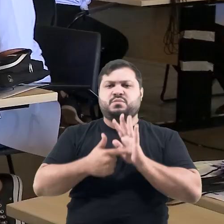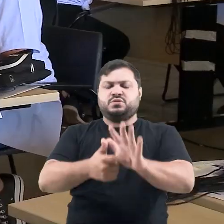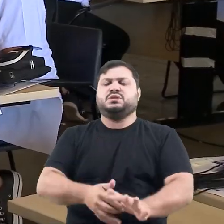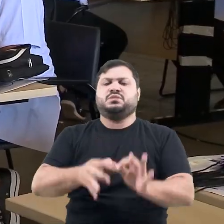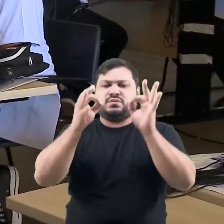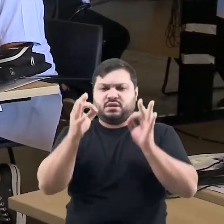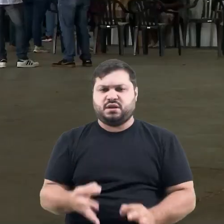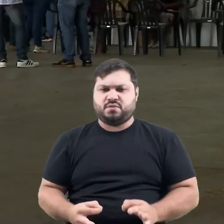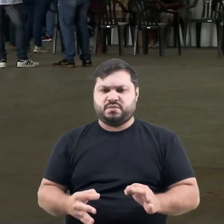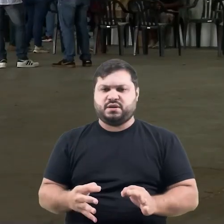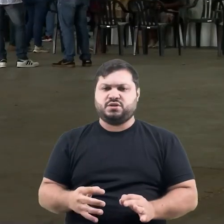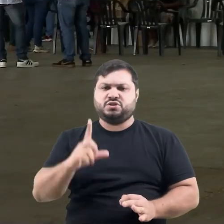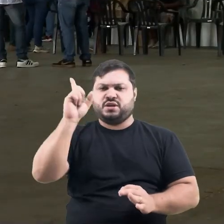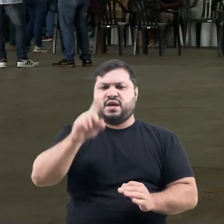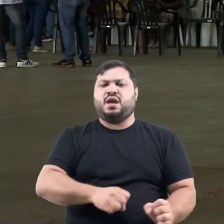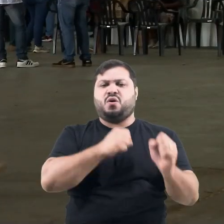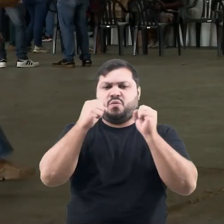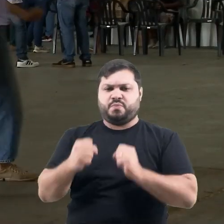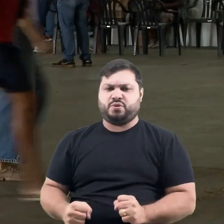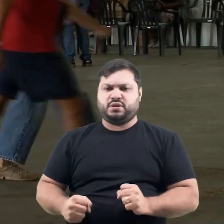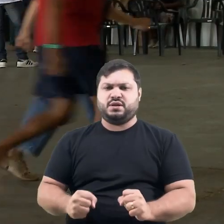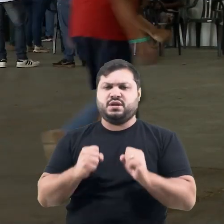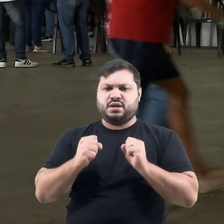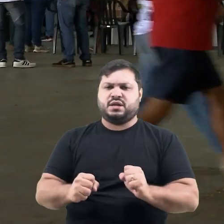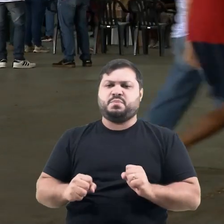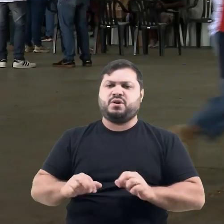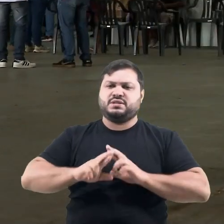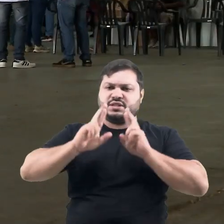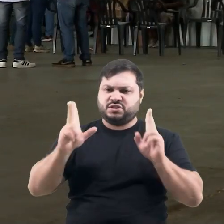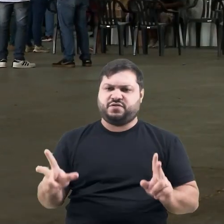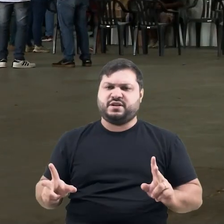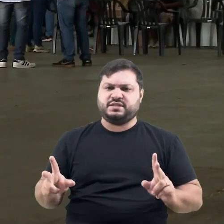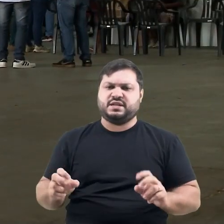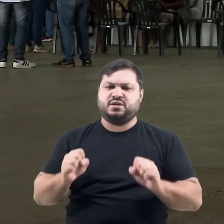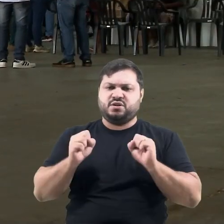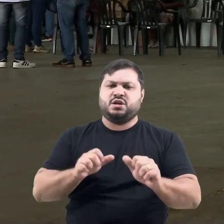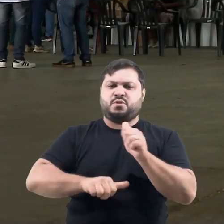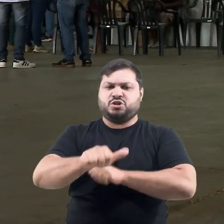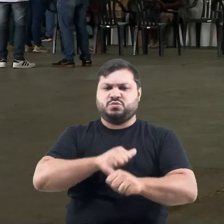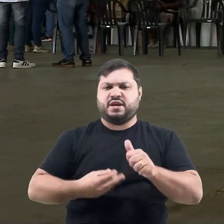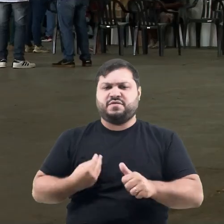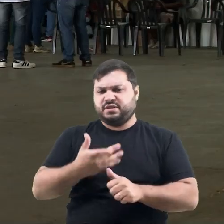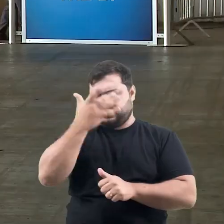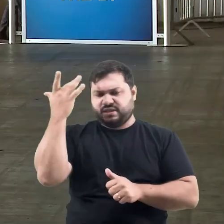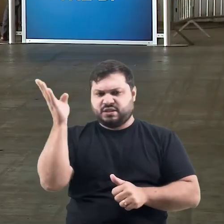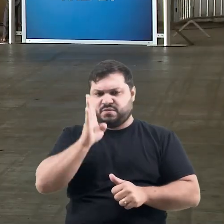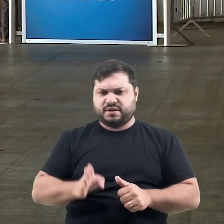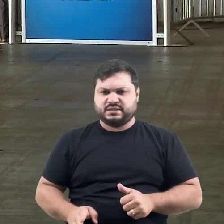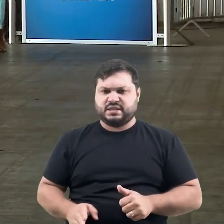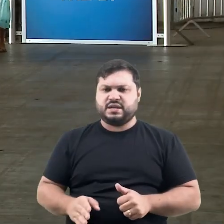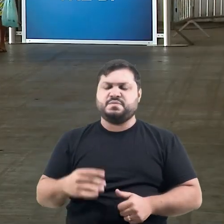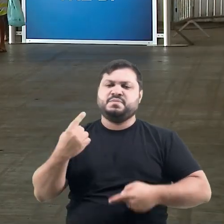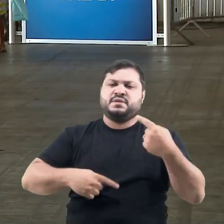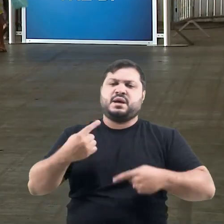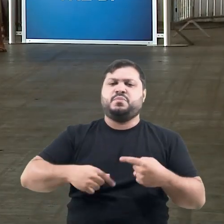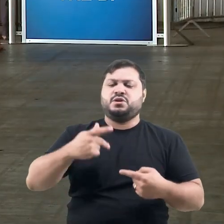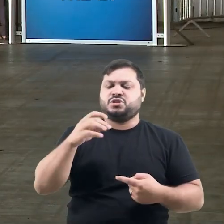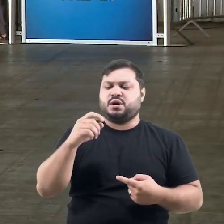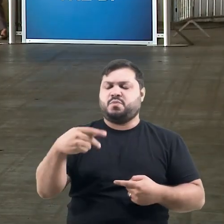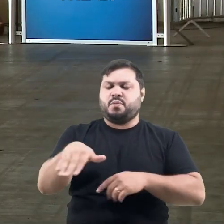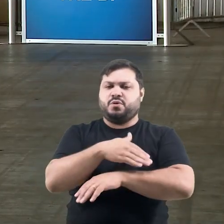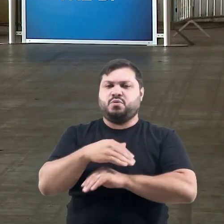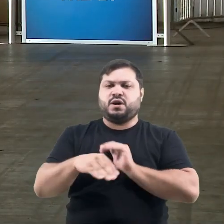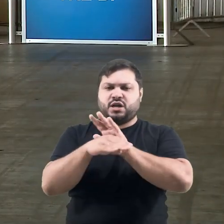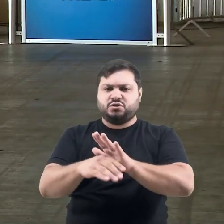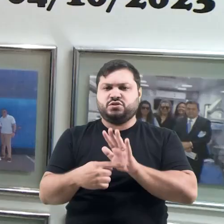que realmente é um poder que pode ser diferenciado, que pode mudar a vida dos cidadãos brasileiros. E a política Pop Rua Ajude